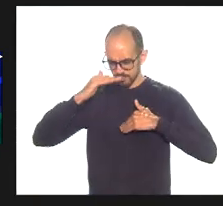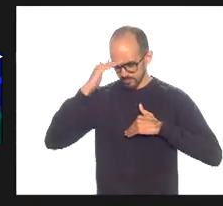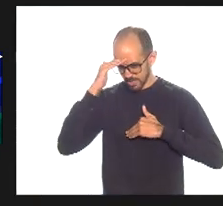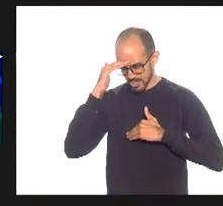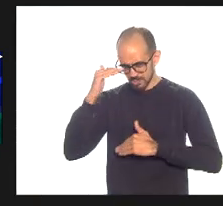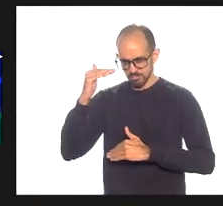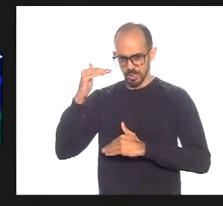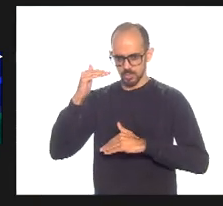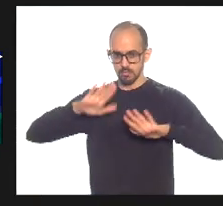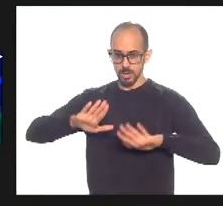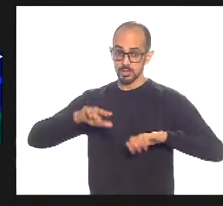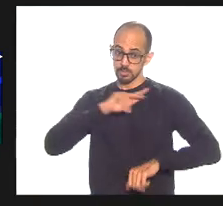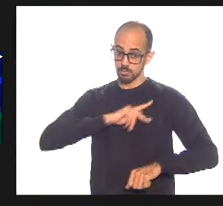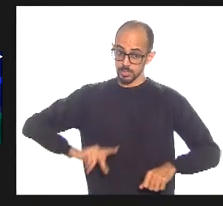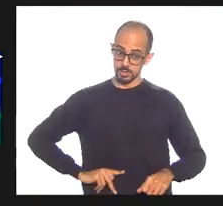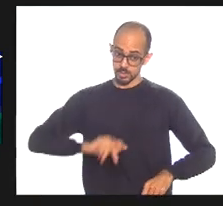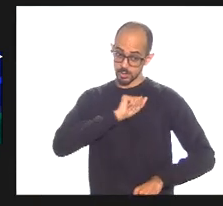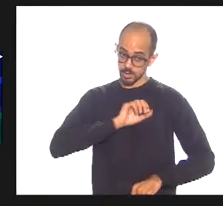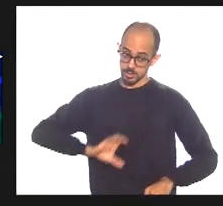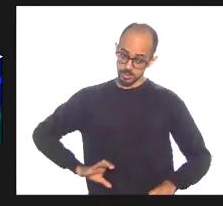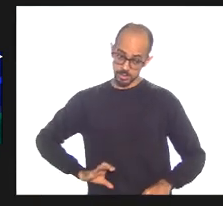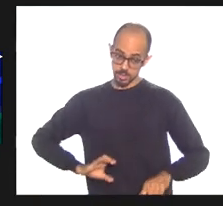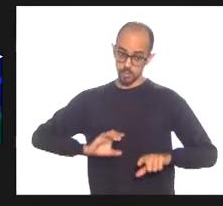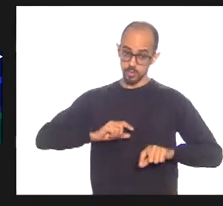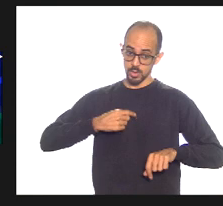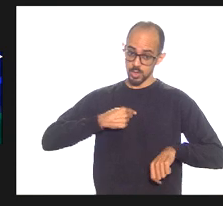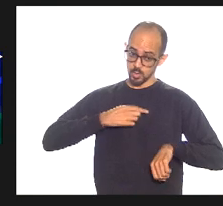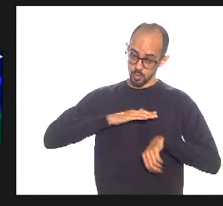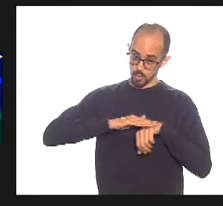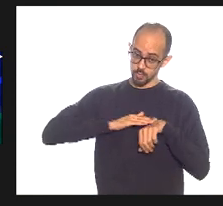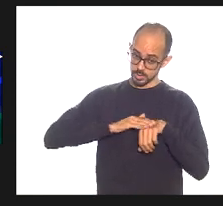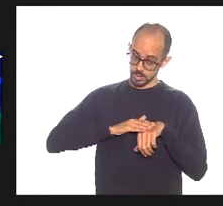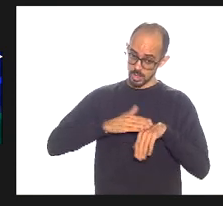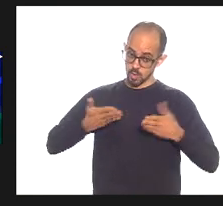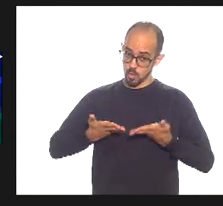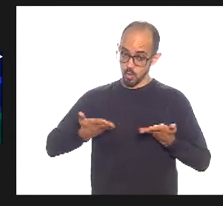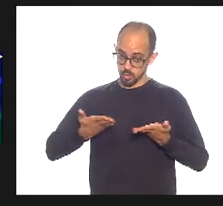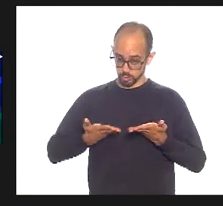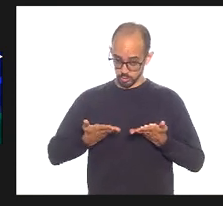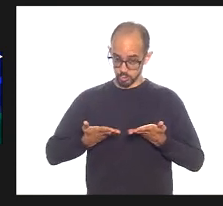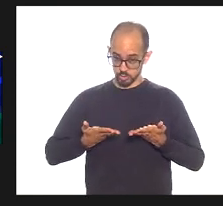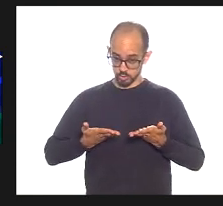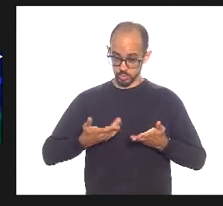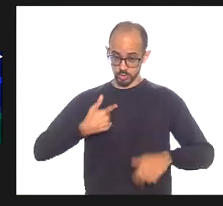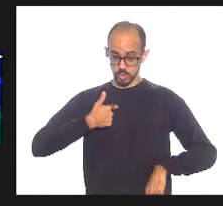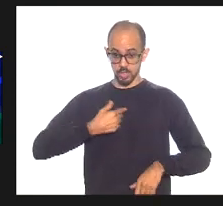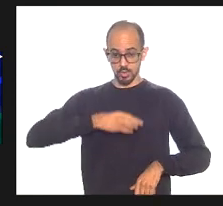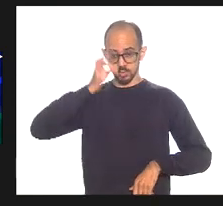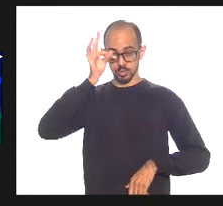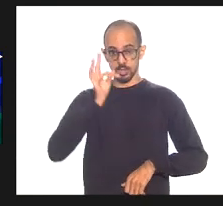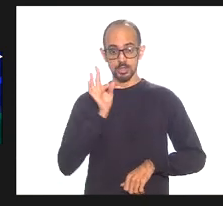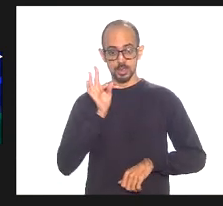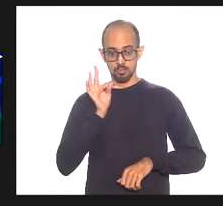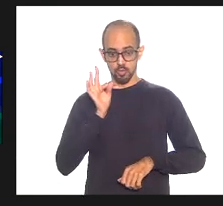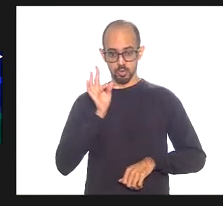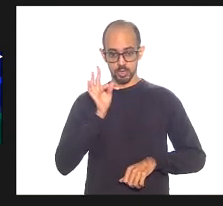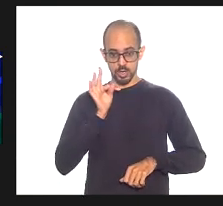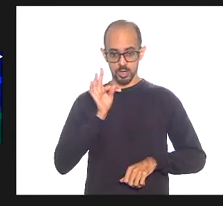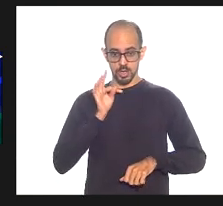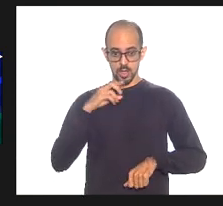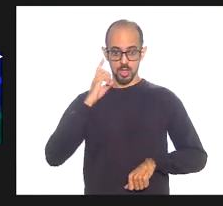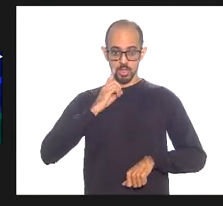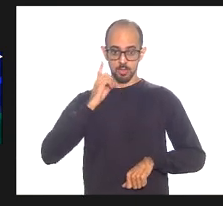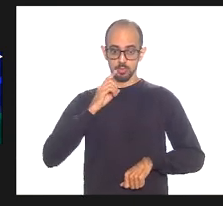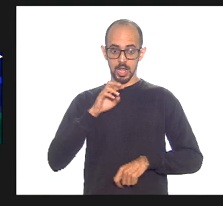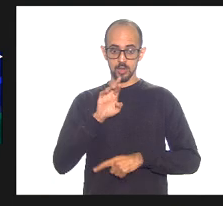presidente da senhora como eu conversei hoje conversei hoje eu e com testemunho o deputado